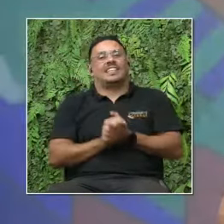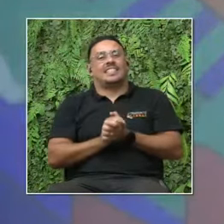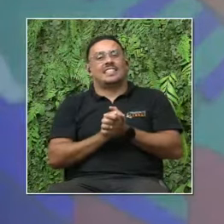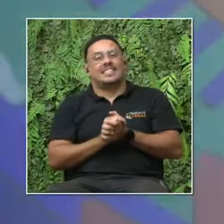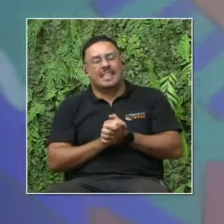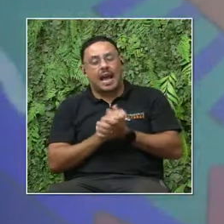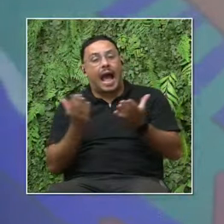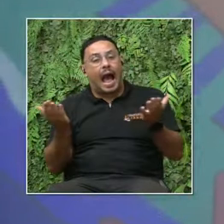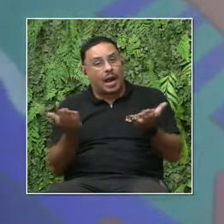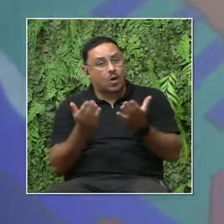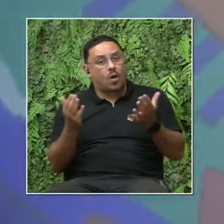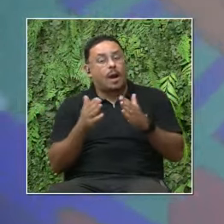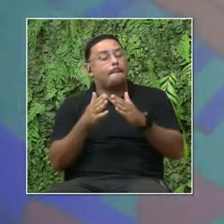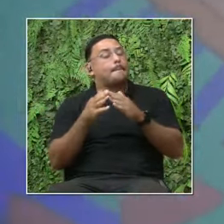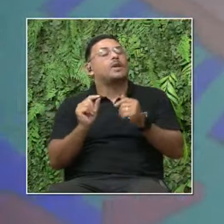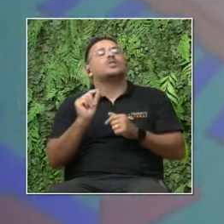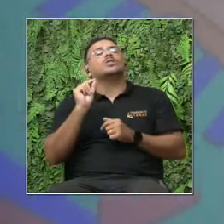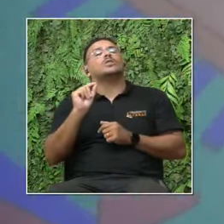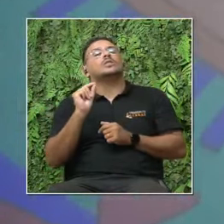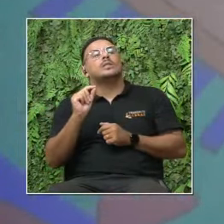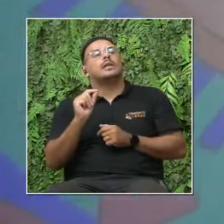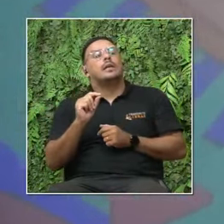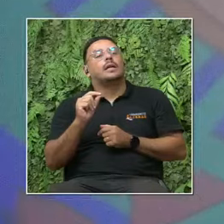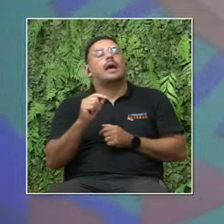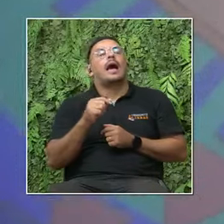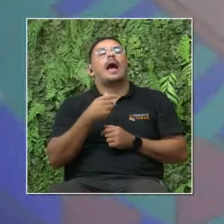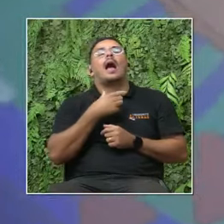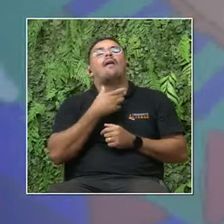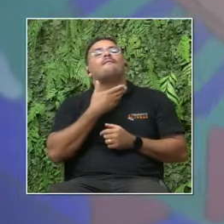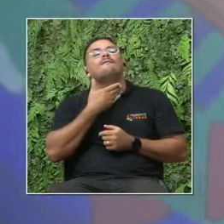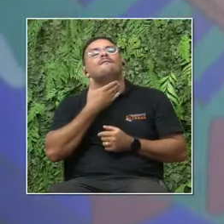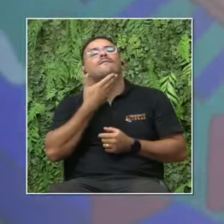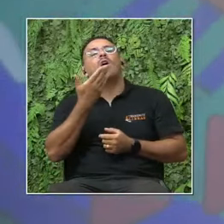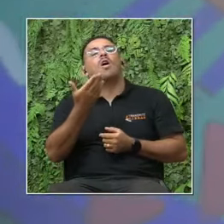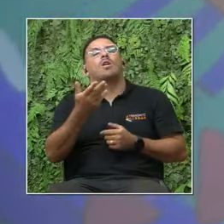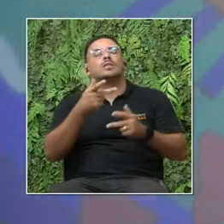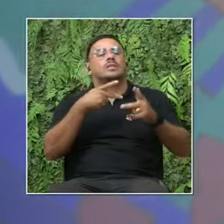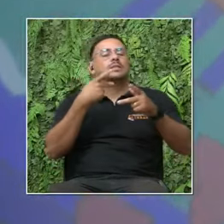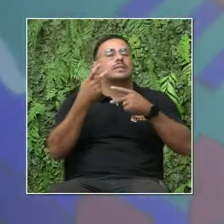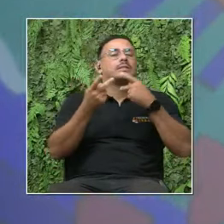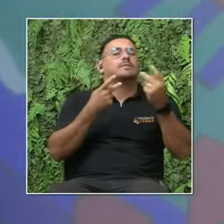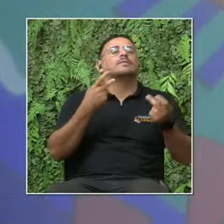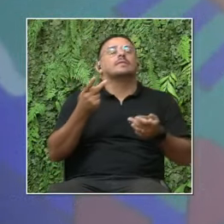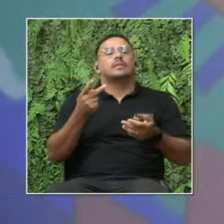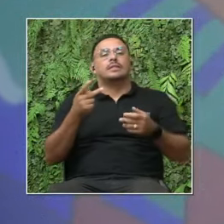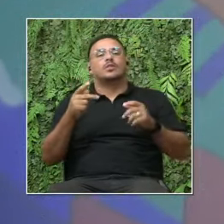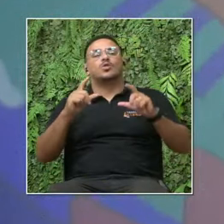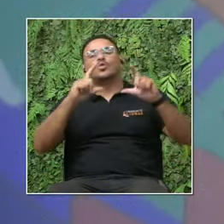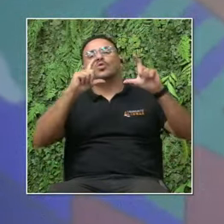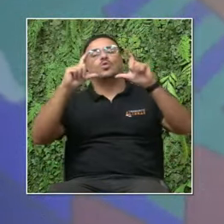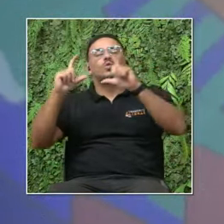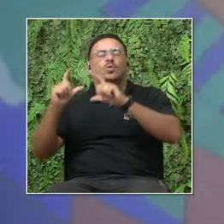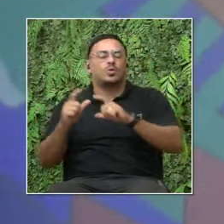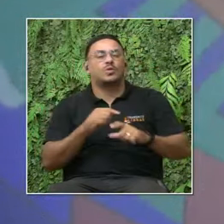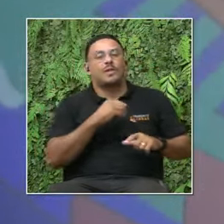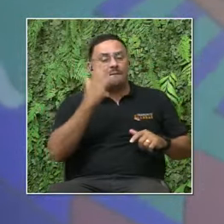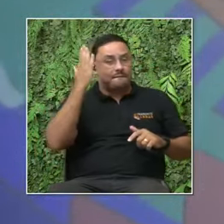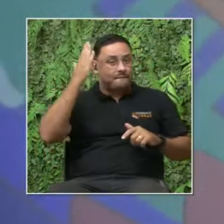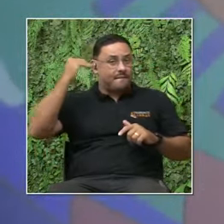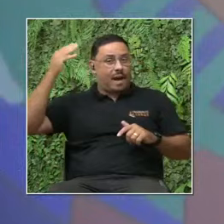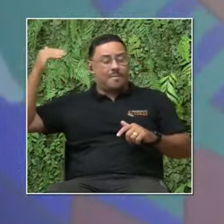agora a voz que encanta você a voz que cria imagens maravilhosas o ídolo das